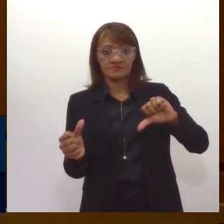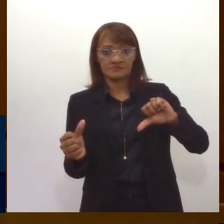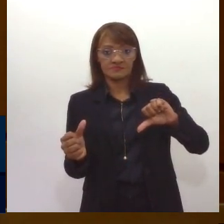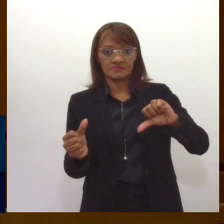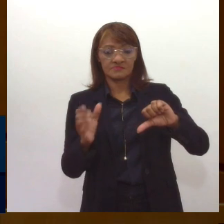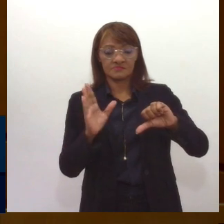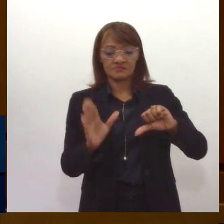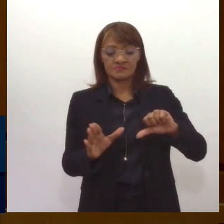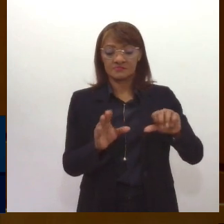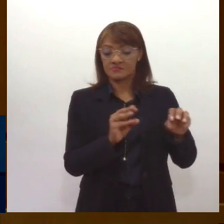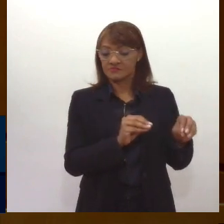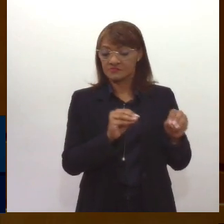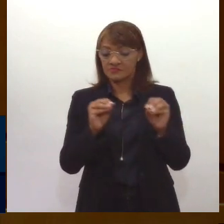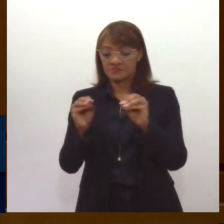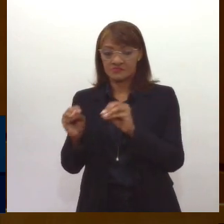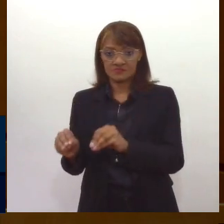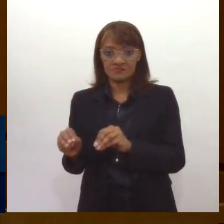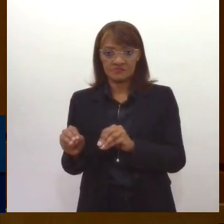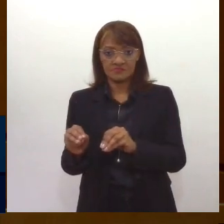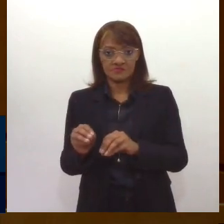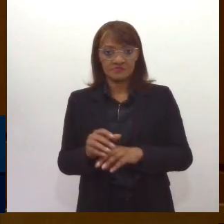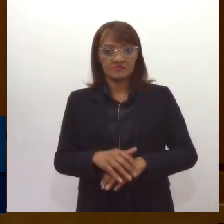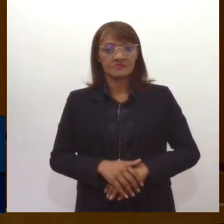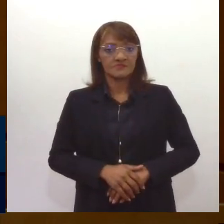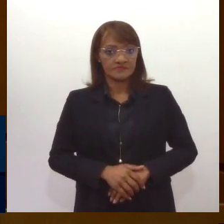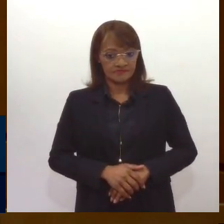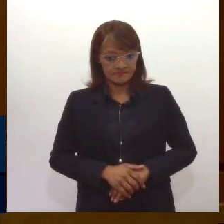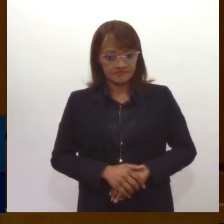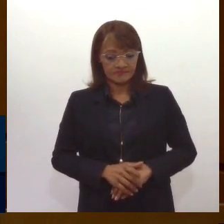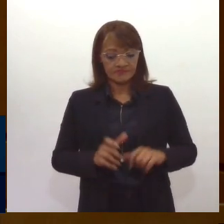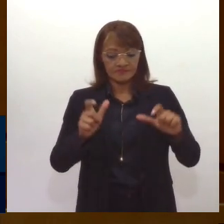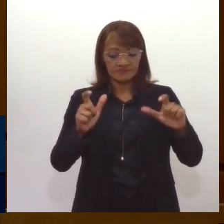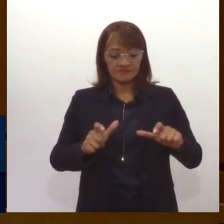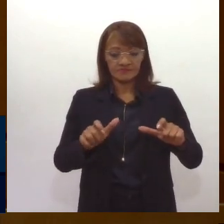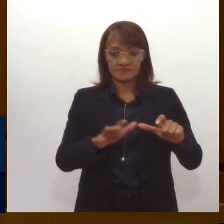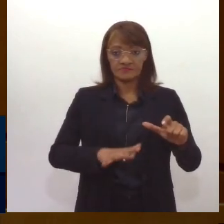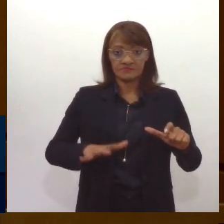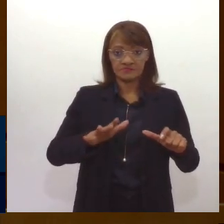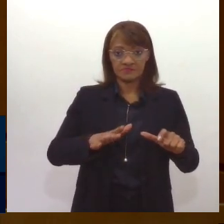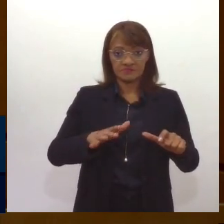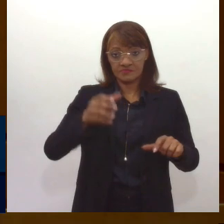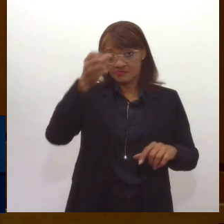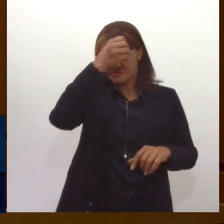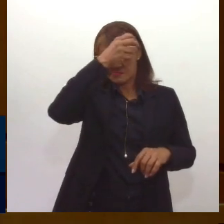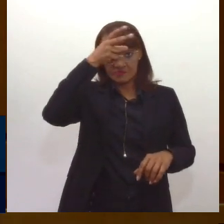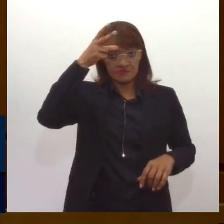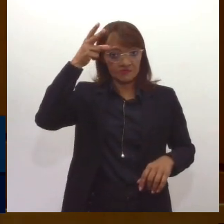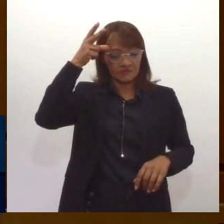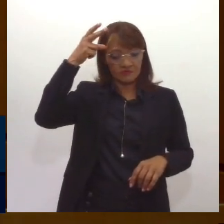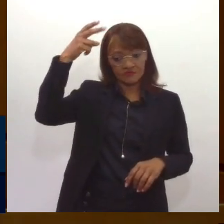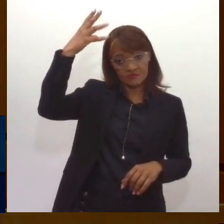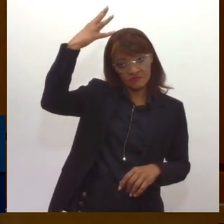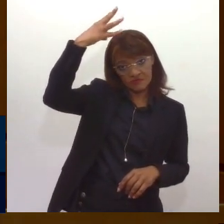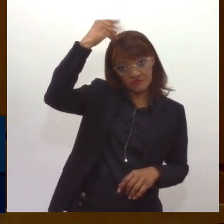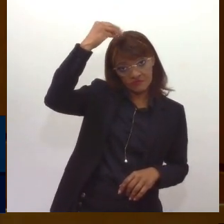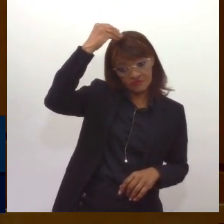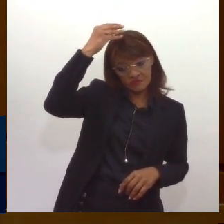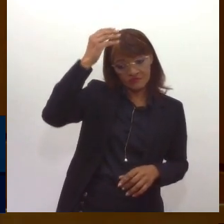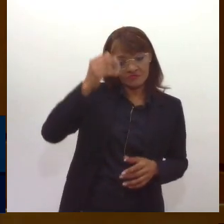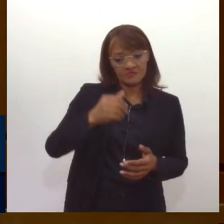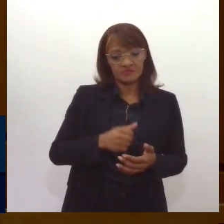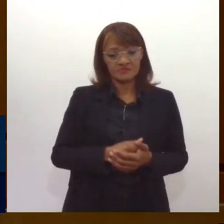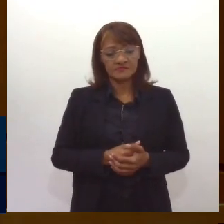partes. Ouvi o prefeito de São Cristóvão e o mesmo argumenta que